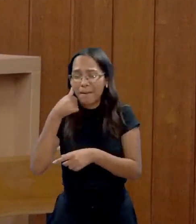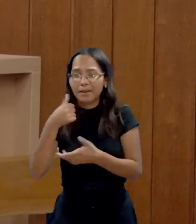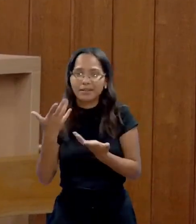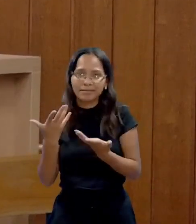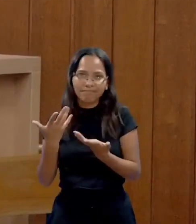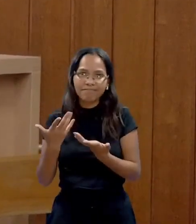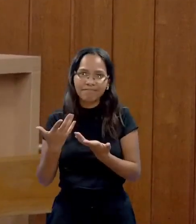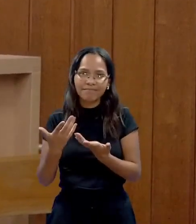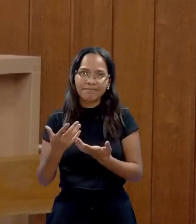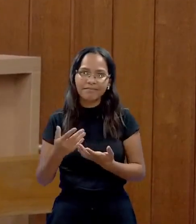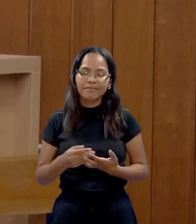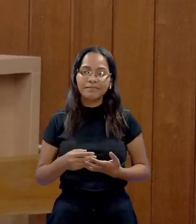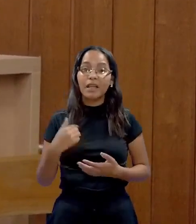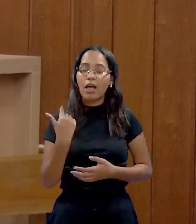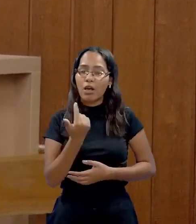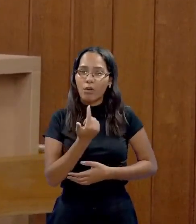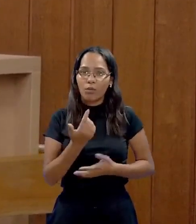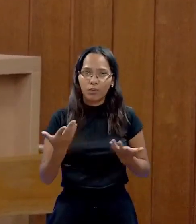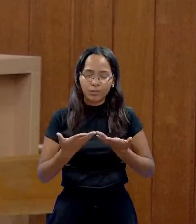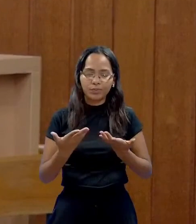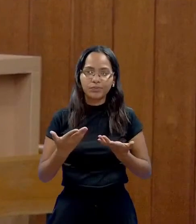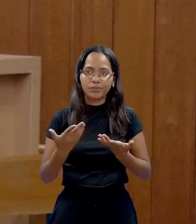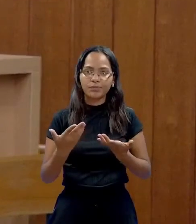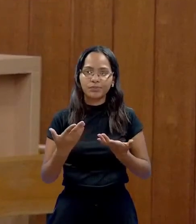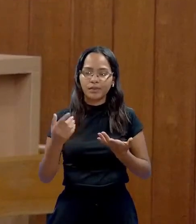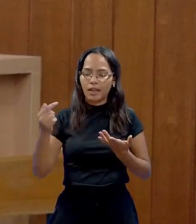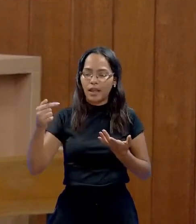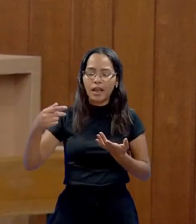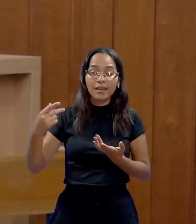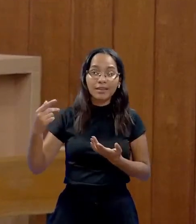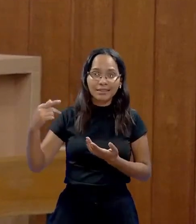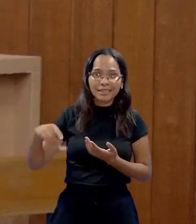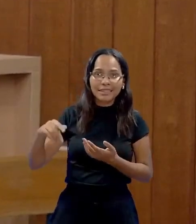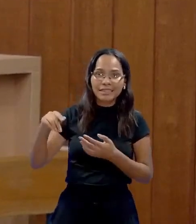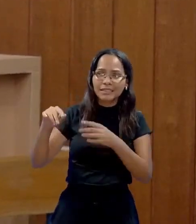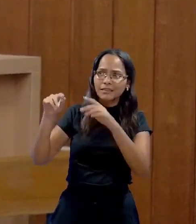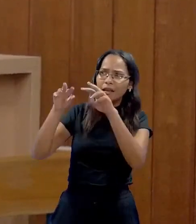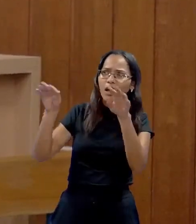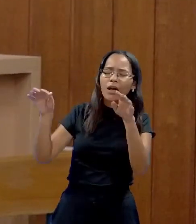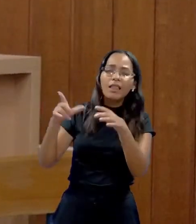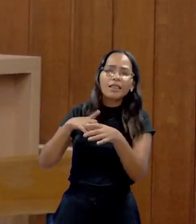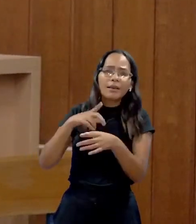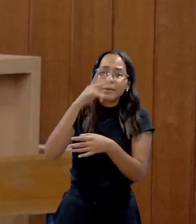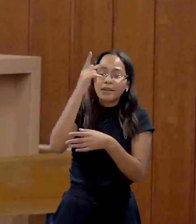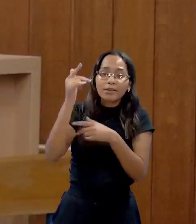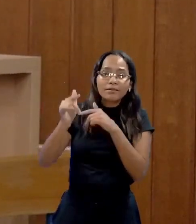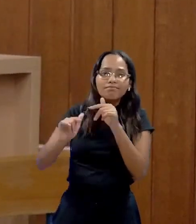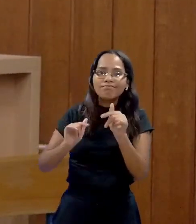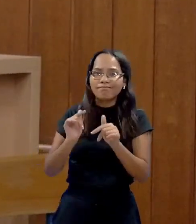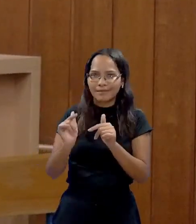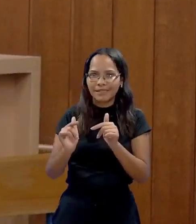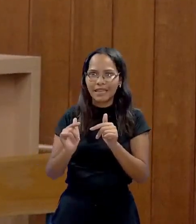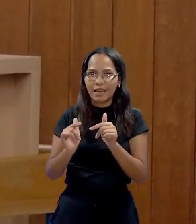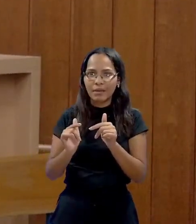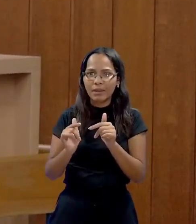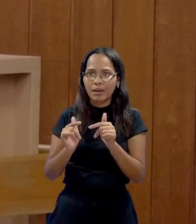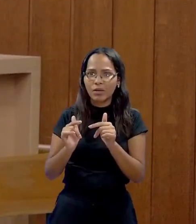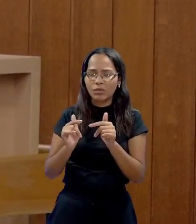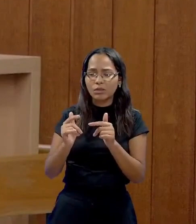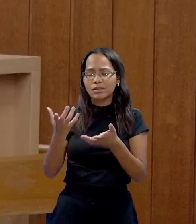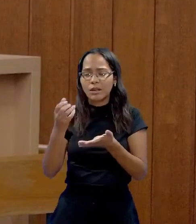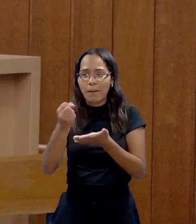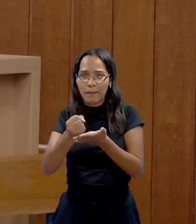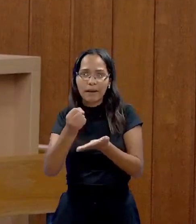presidente, hoje nós temos nessa galeria servidores no regime de contrato. E nós temos nessa